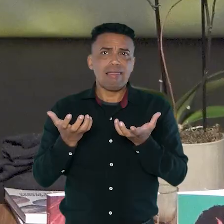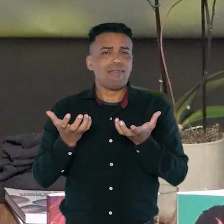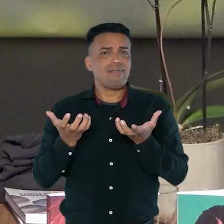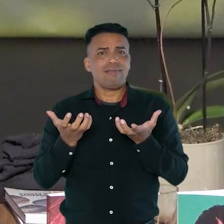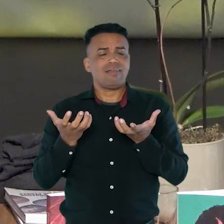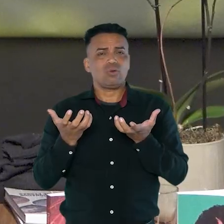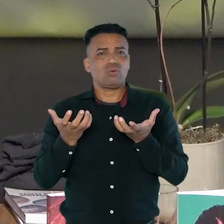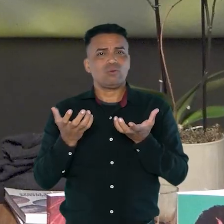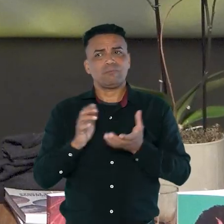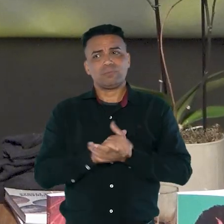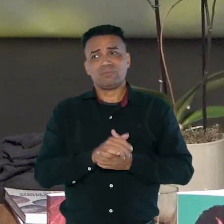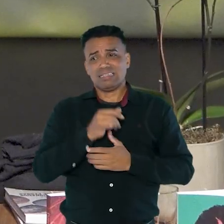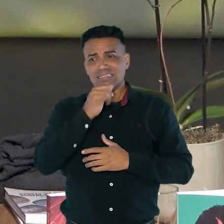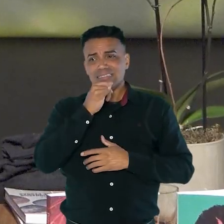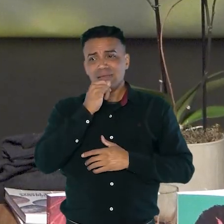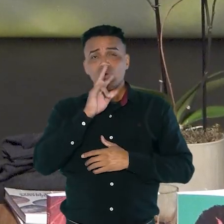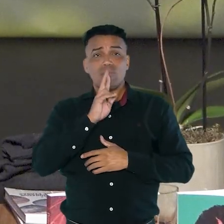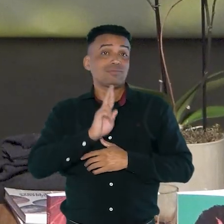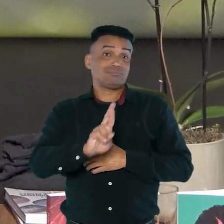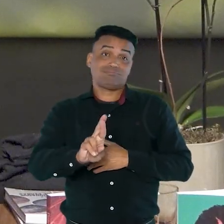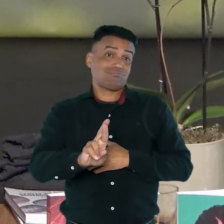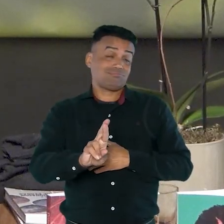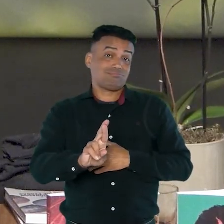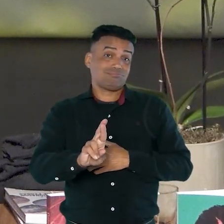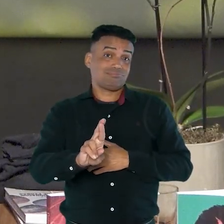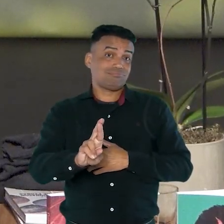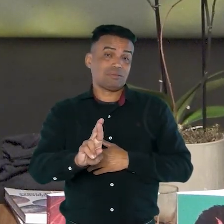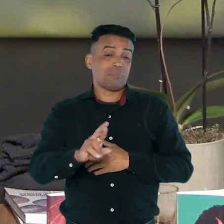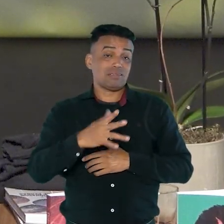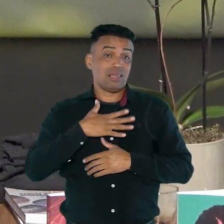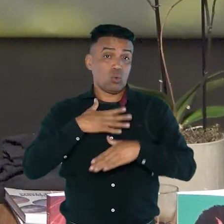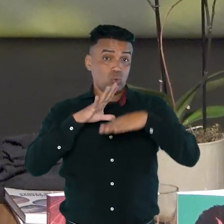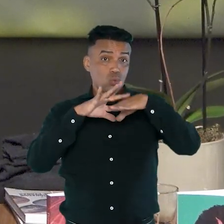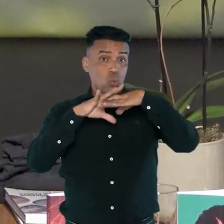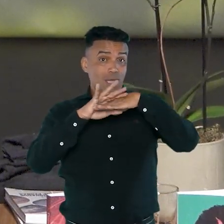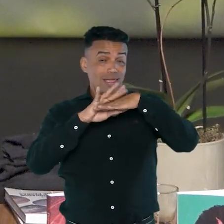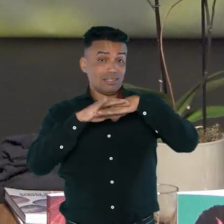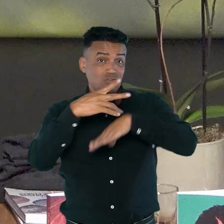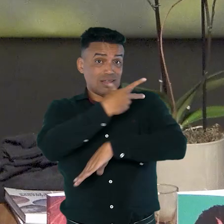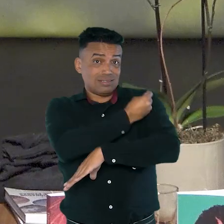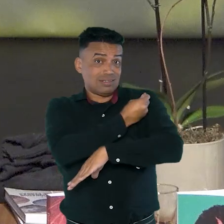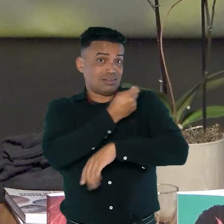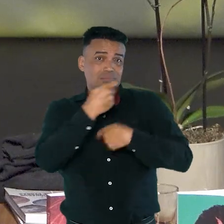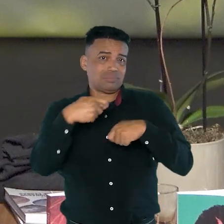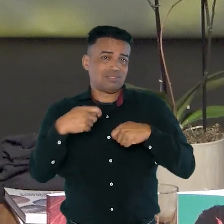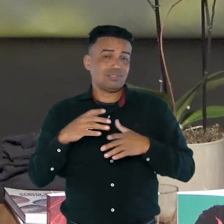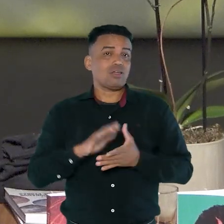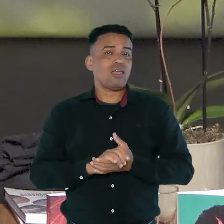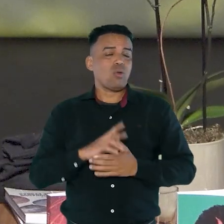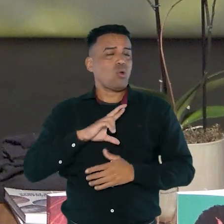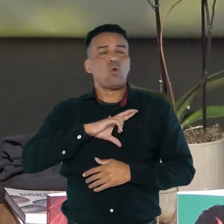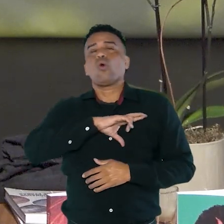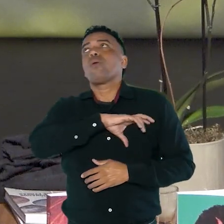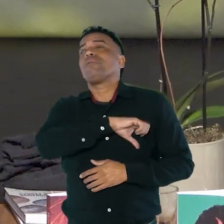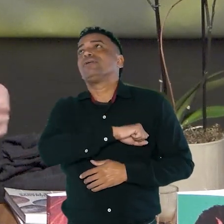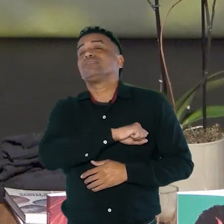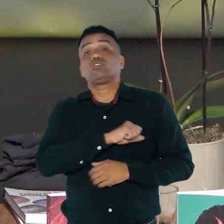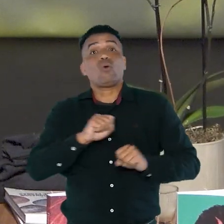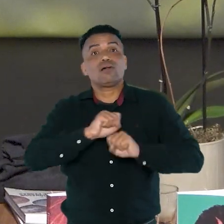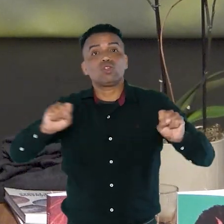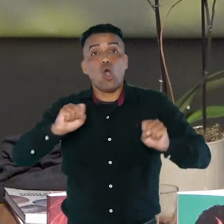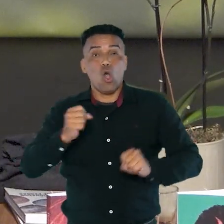eu não sei a vacina, certo? Mas eu não estou doente, mano. Eu sou romântico, eu